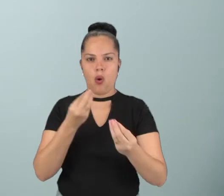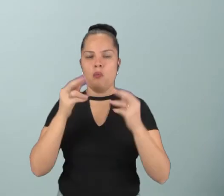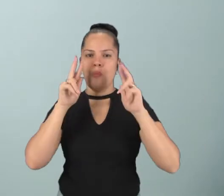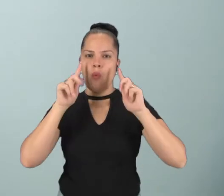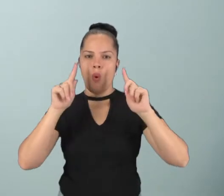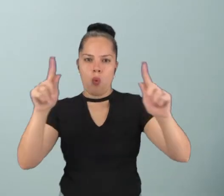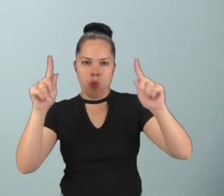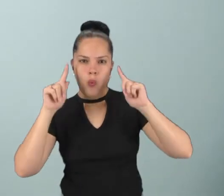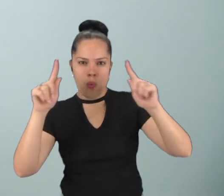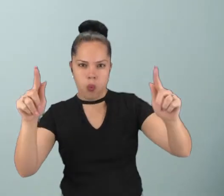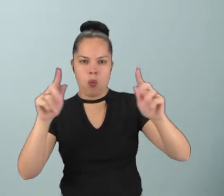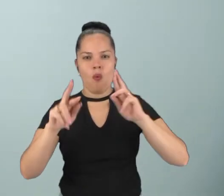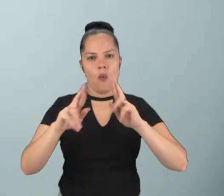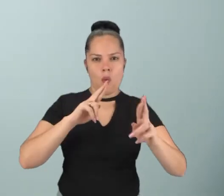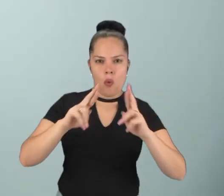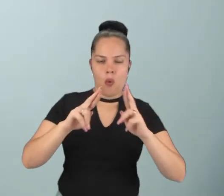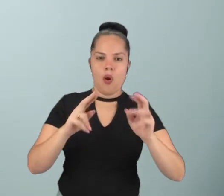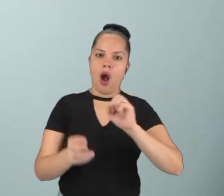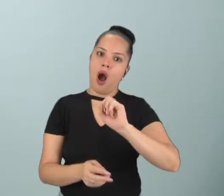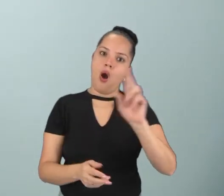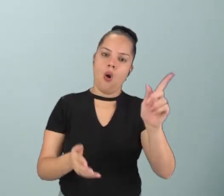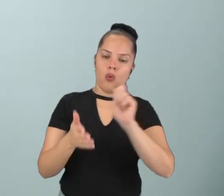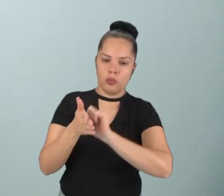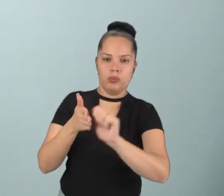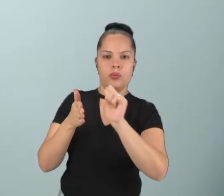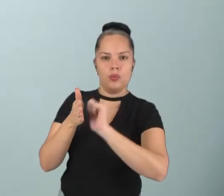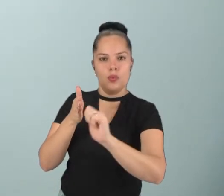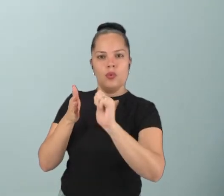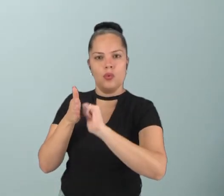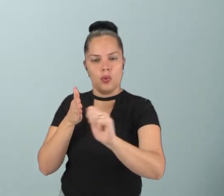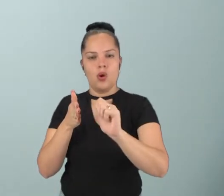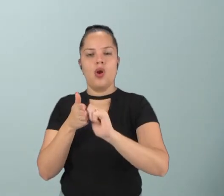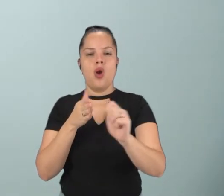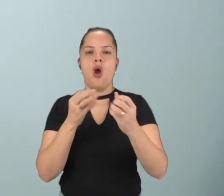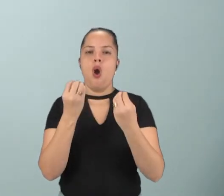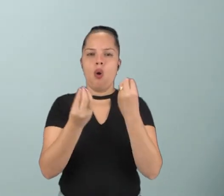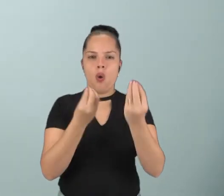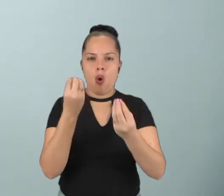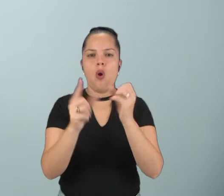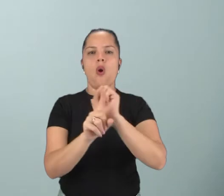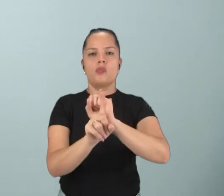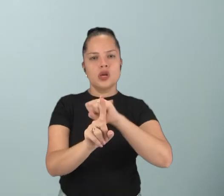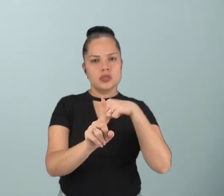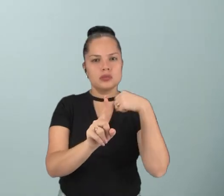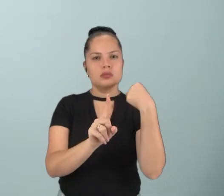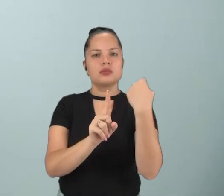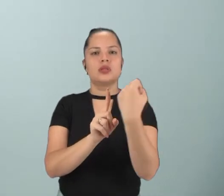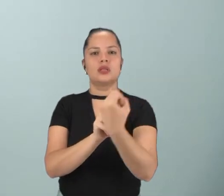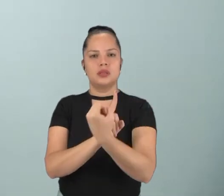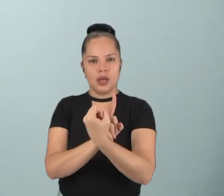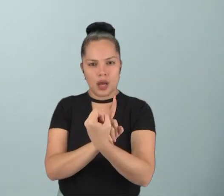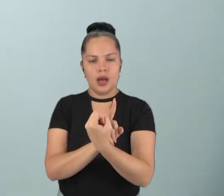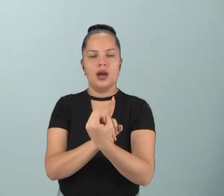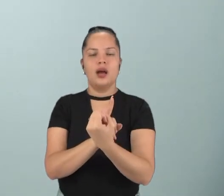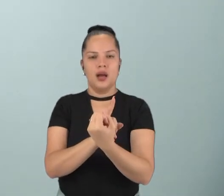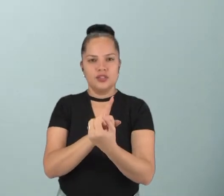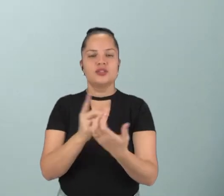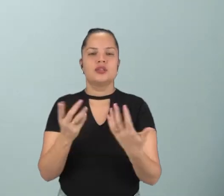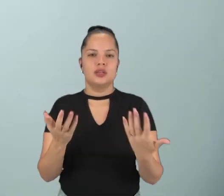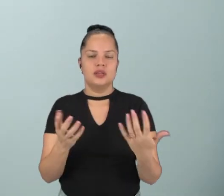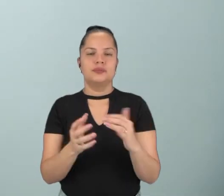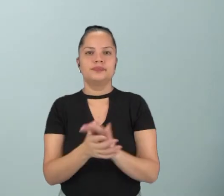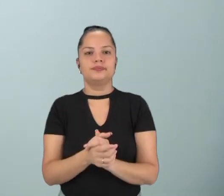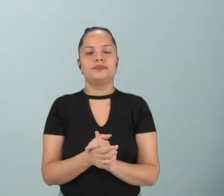protesto, ou você vai ter uma letra que vai trabalhar coisas da sociedade em si, né? Só somente para o seu prazer, para o seu